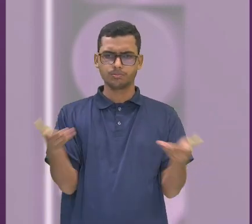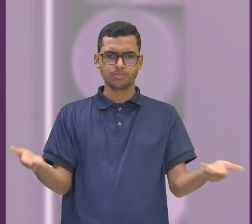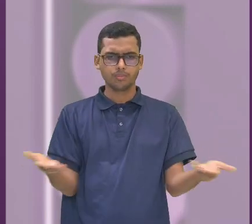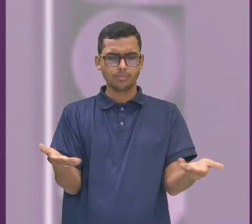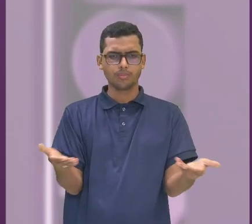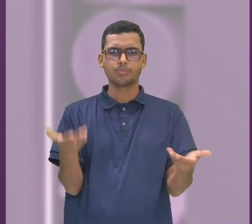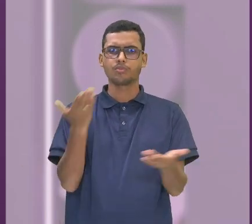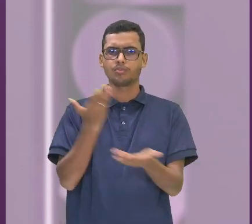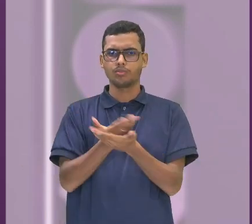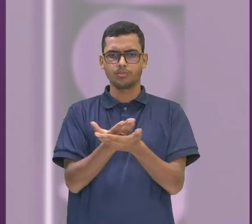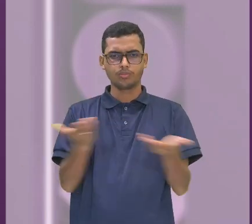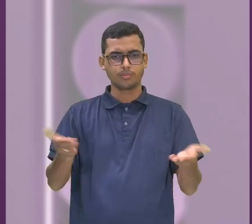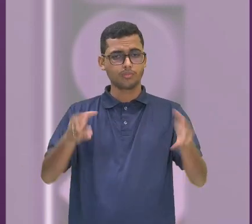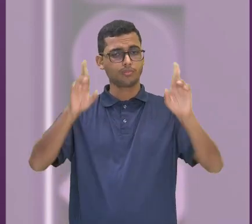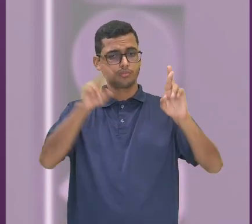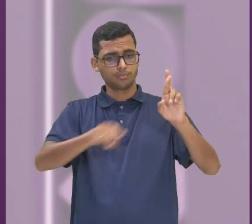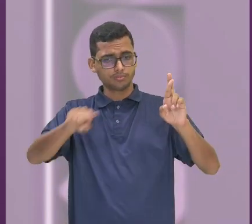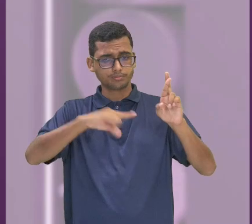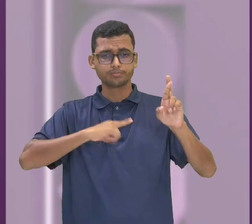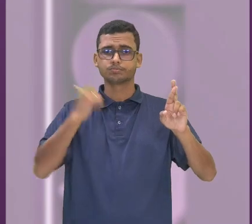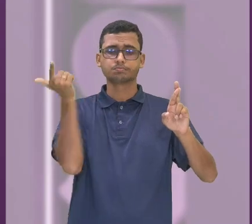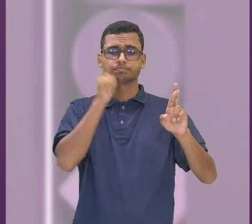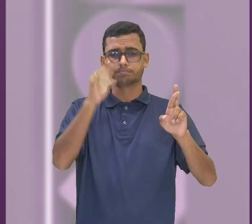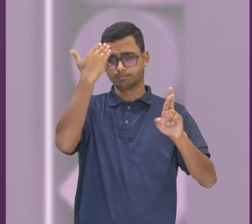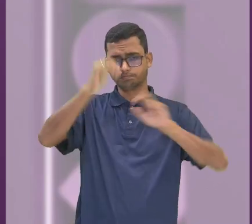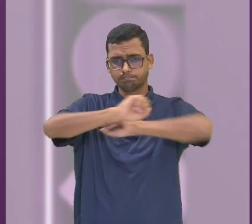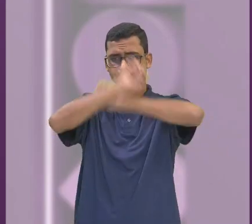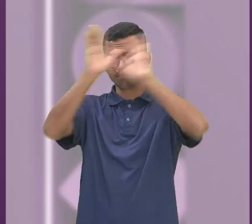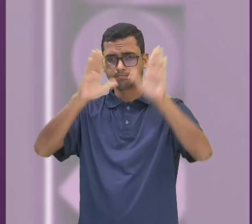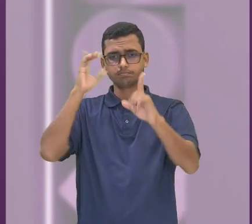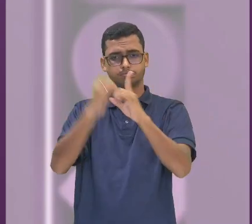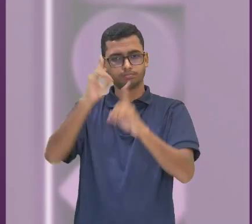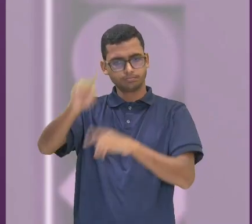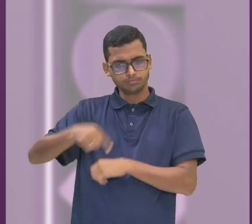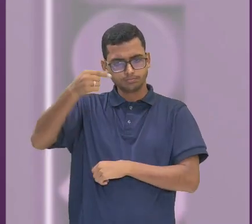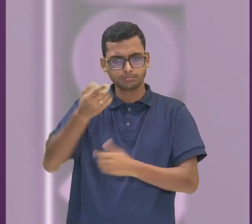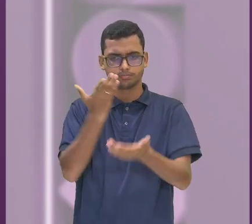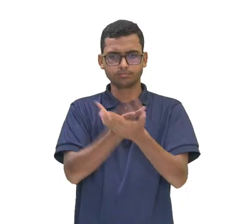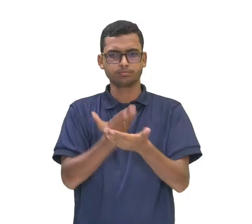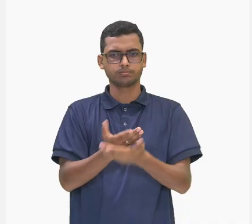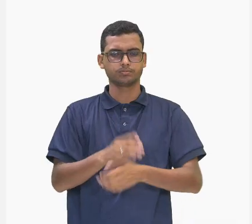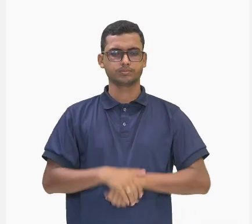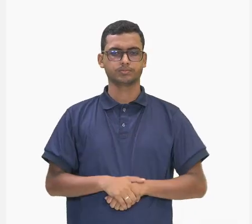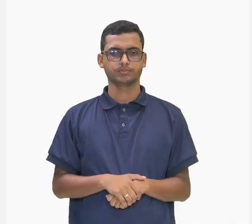Então, essa foi a nossa aula, espero que tenha sido bastante esclarecedora e até o nosso próximo encontro.